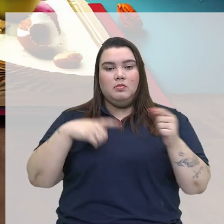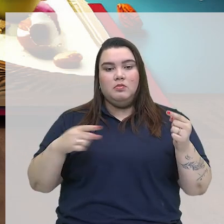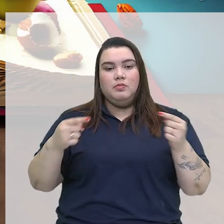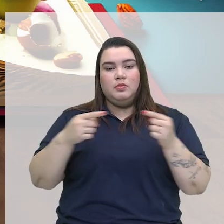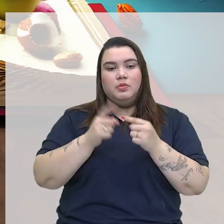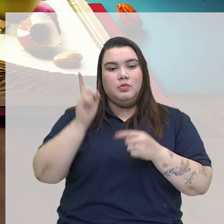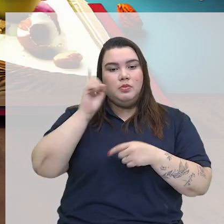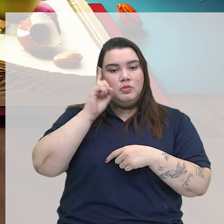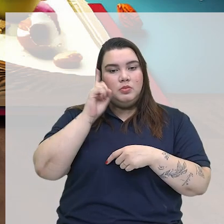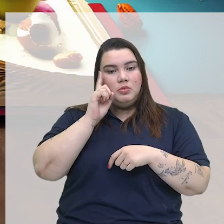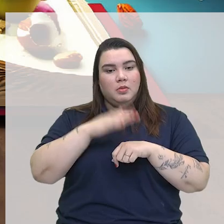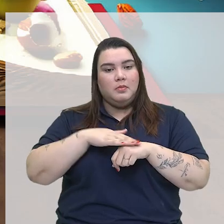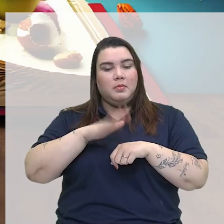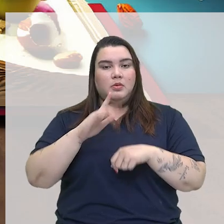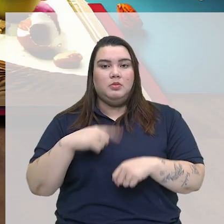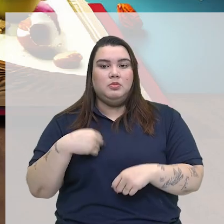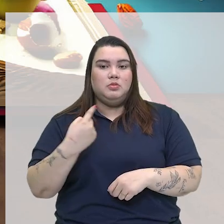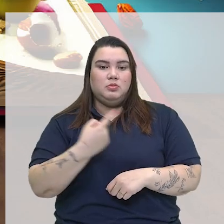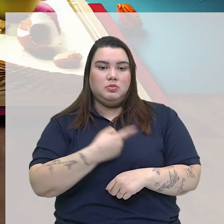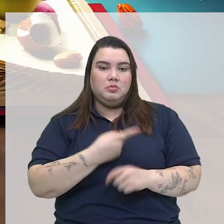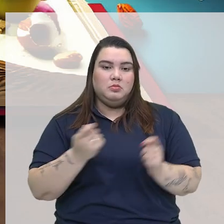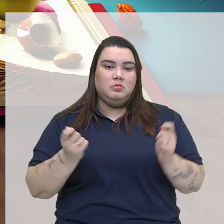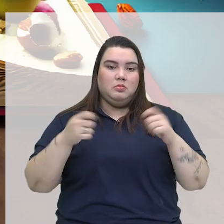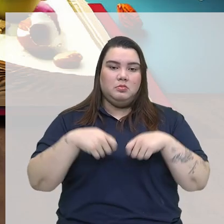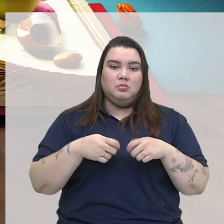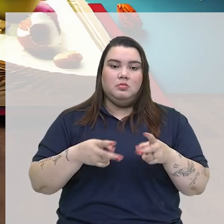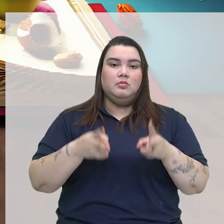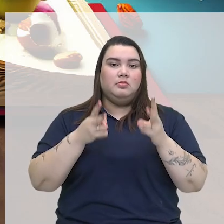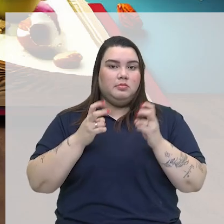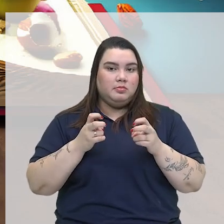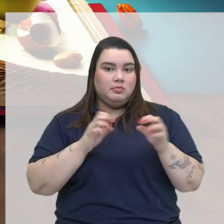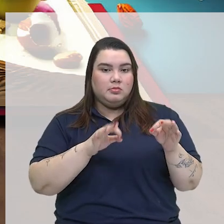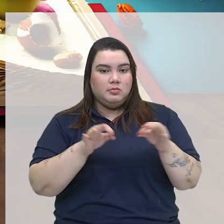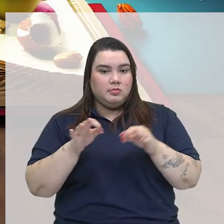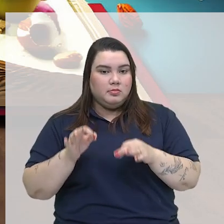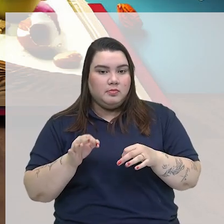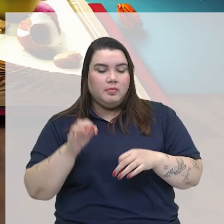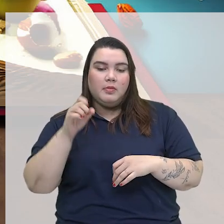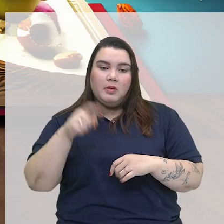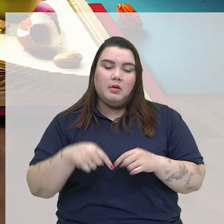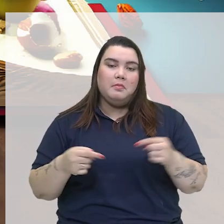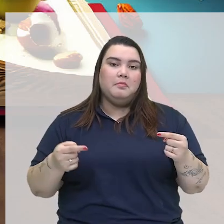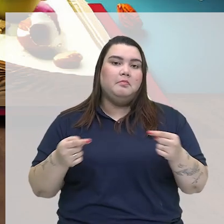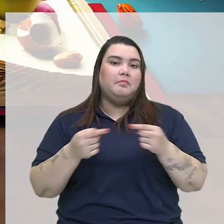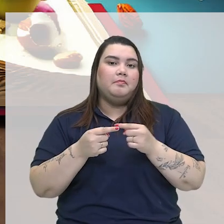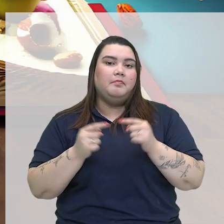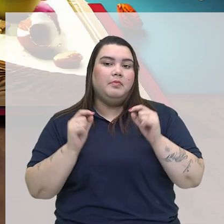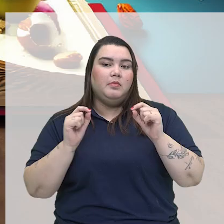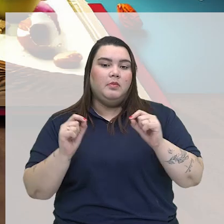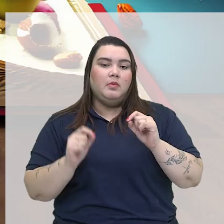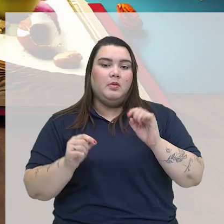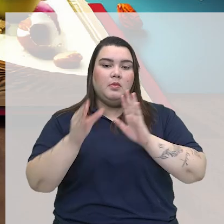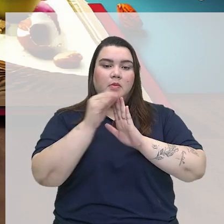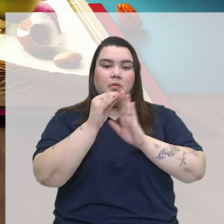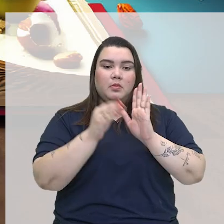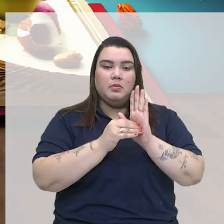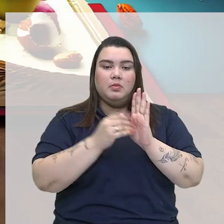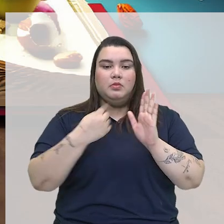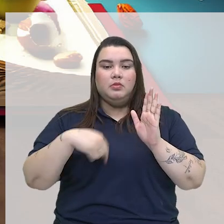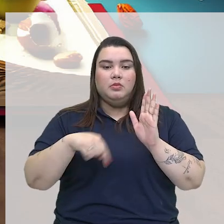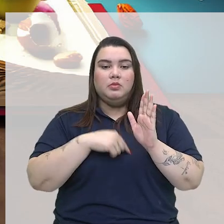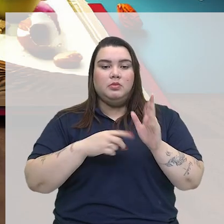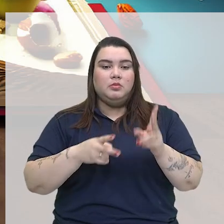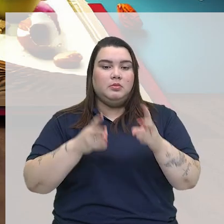nosso dia a dia mais do que nós podemos observar, né? Ela vai muito mais além do que o conteúdo que a gente